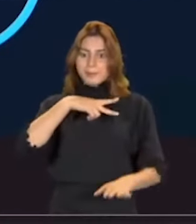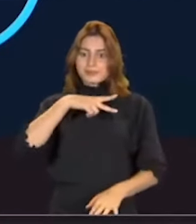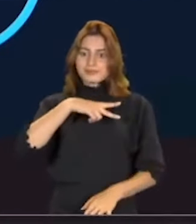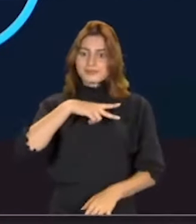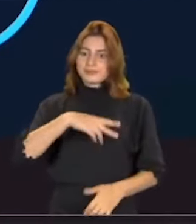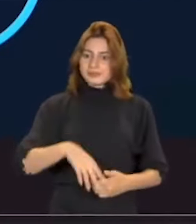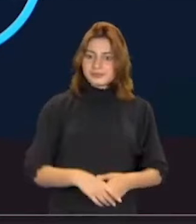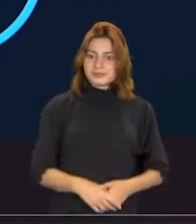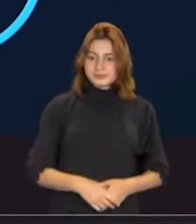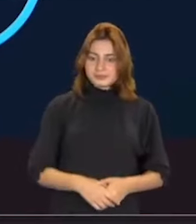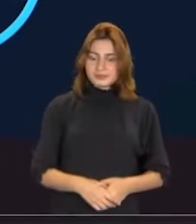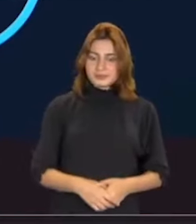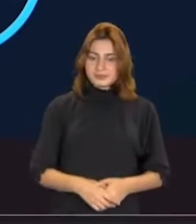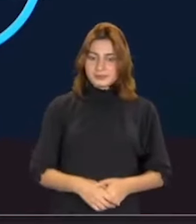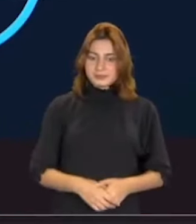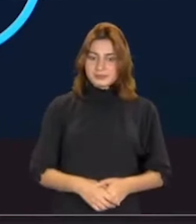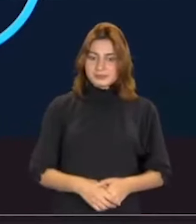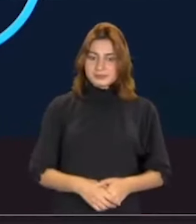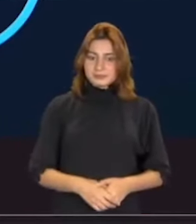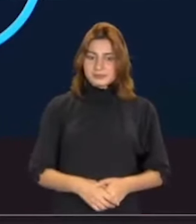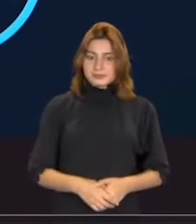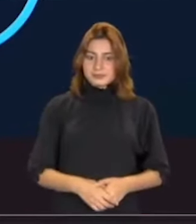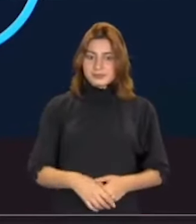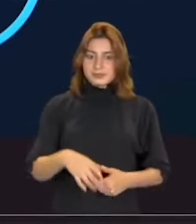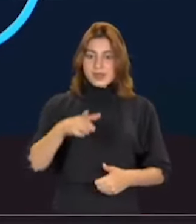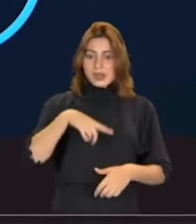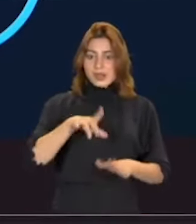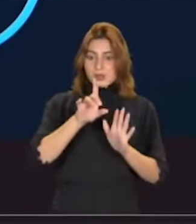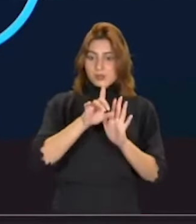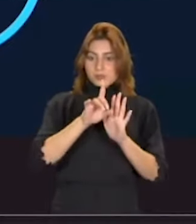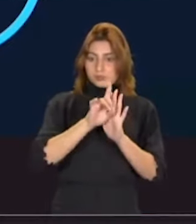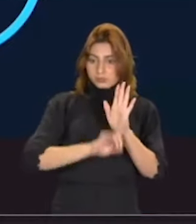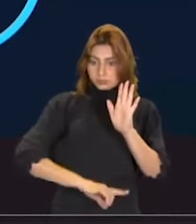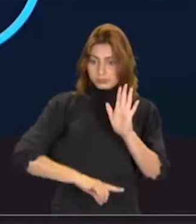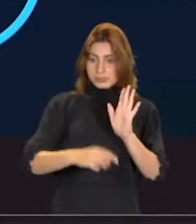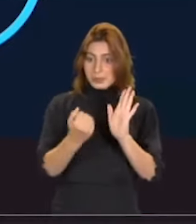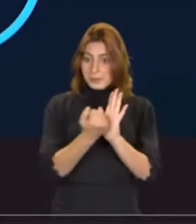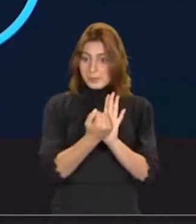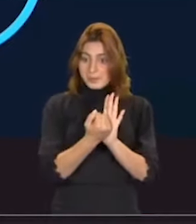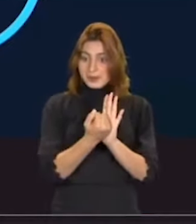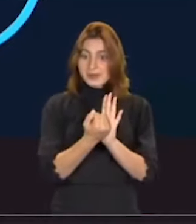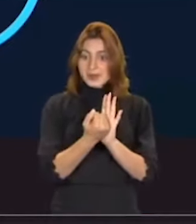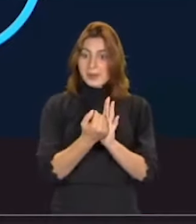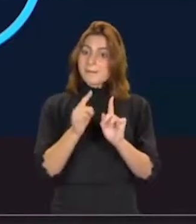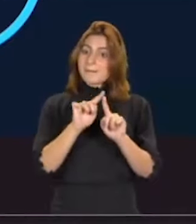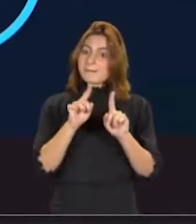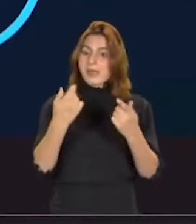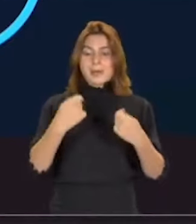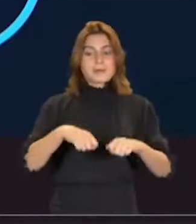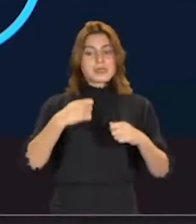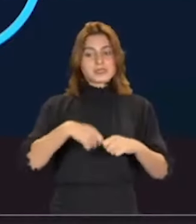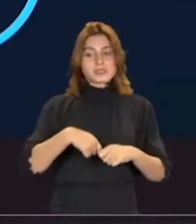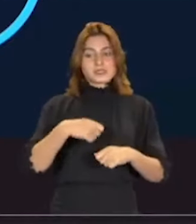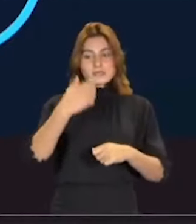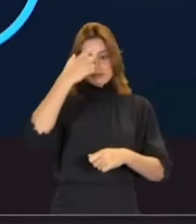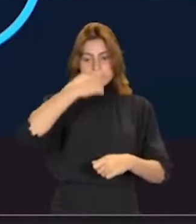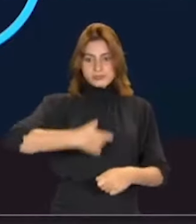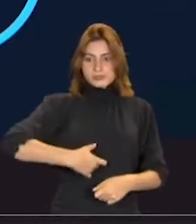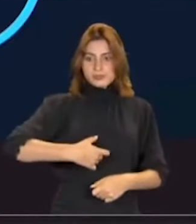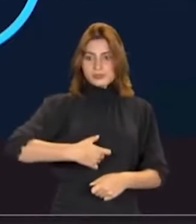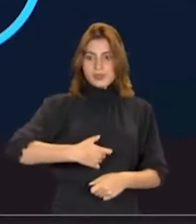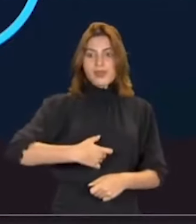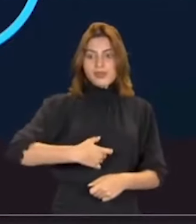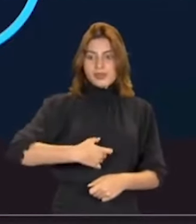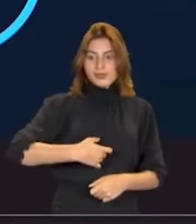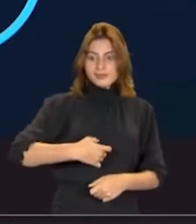particular, porque ele é um direito patrimonial, porém não tem como dissociá-lo da questão moral, não tem como